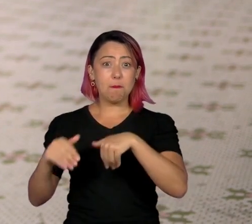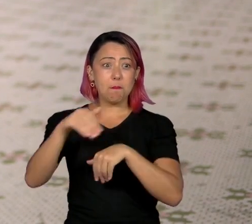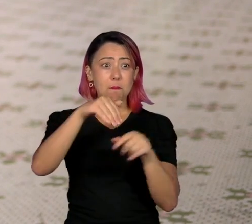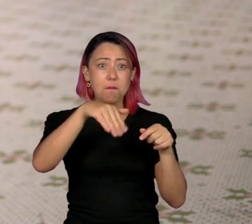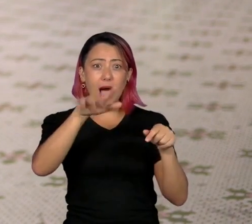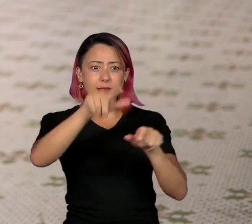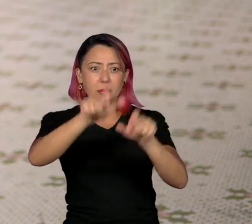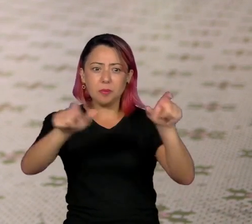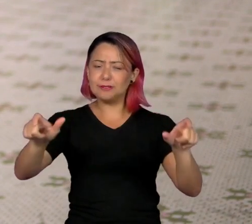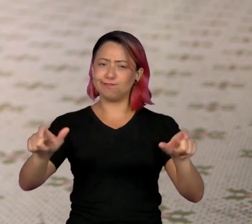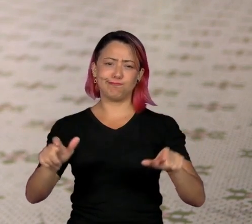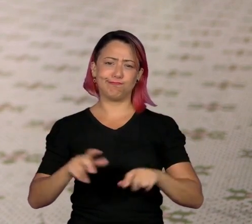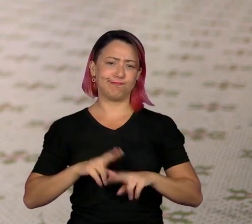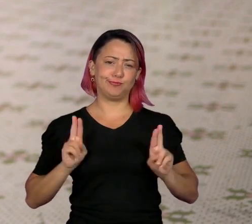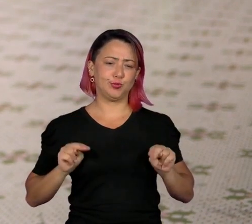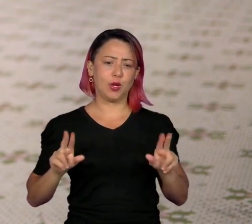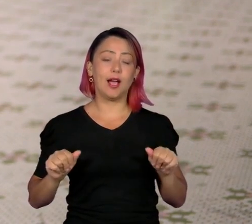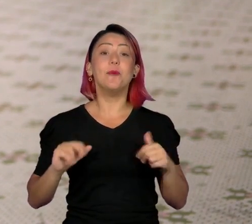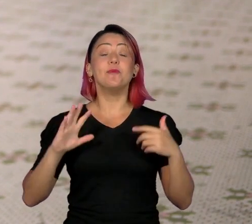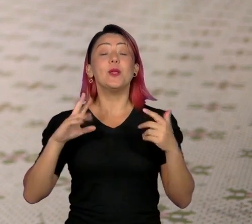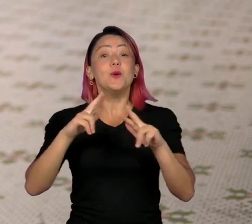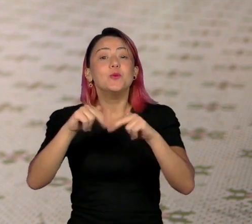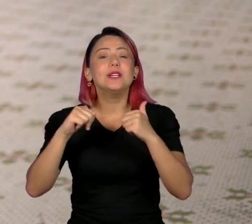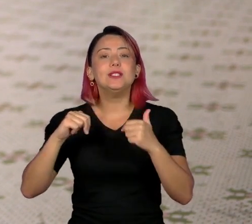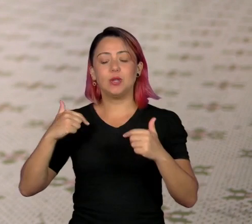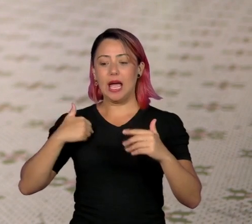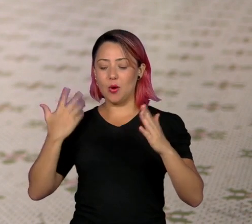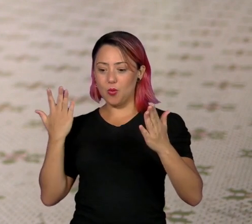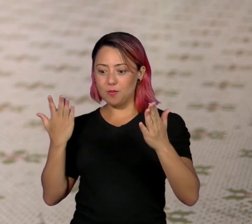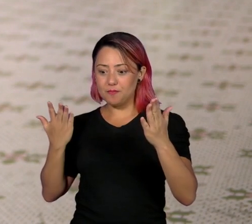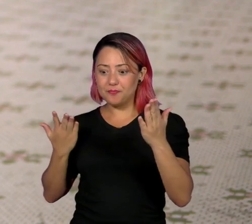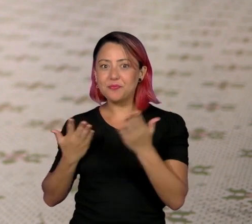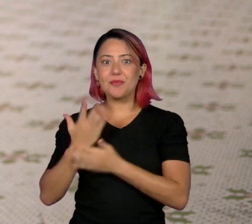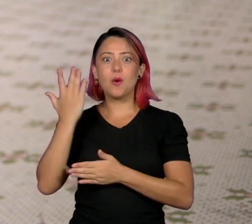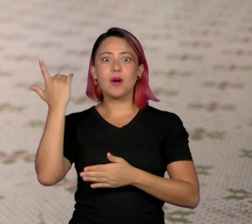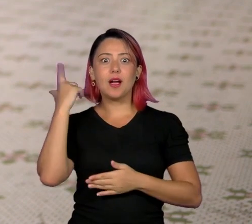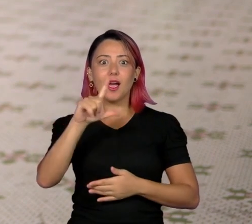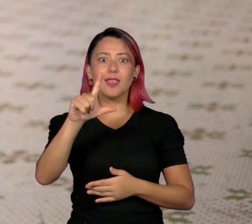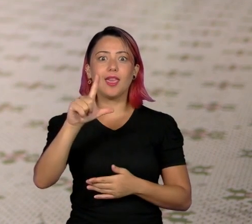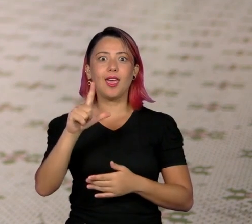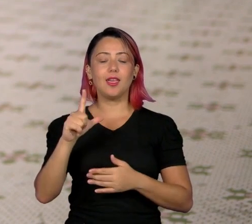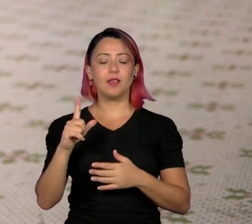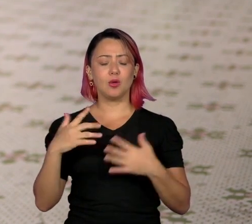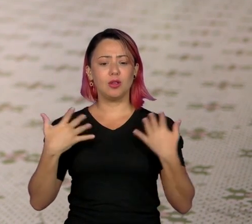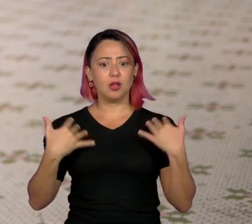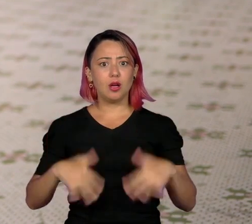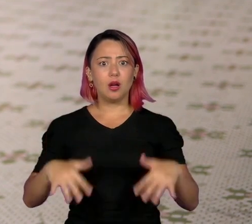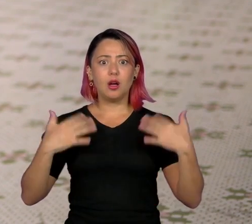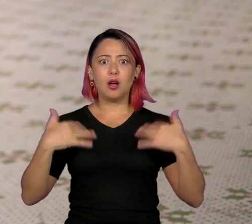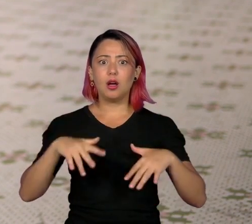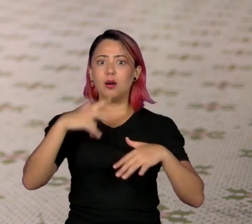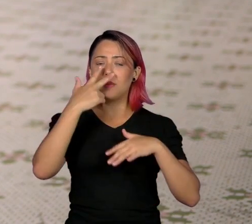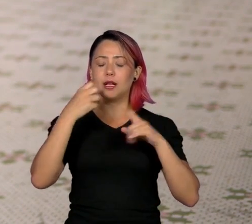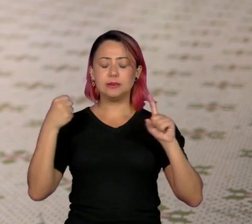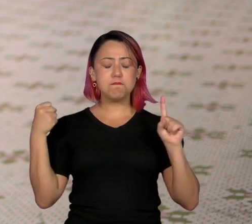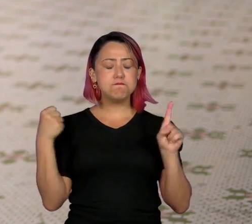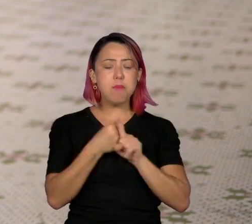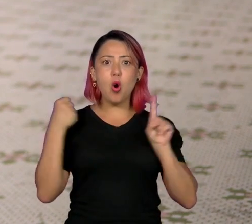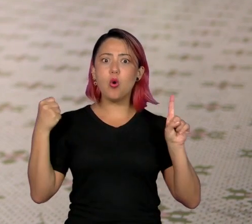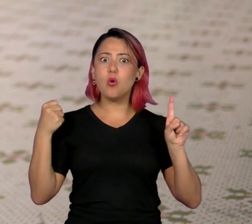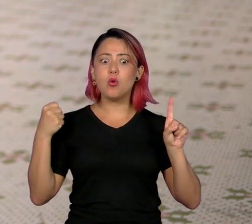da USESP, eu acho que quando eu parei para pensar nisso, assim, foi que me deixou mais impactado, sabe?